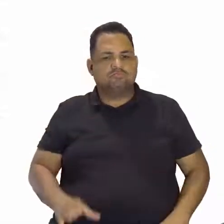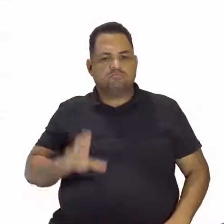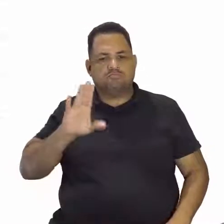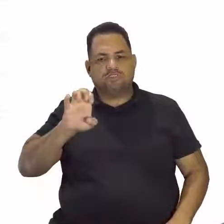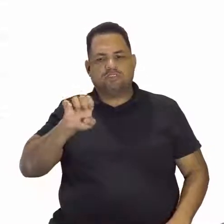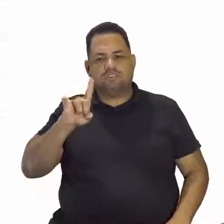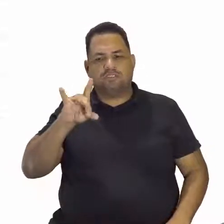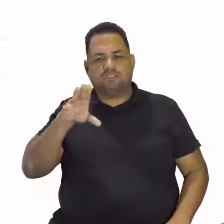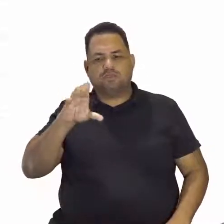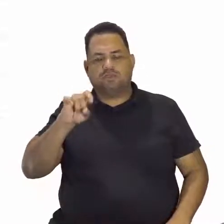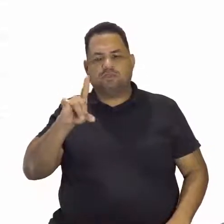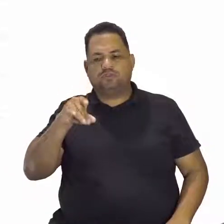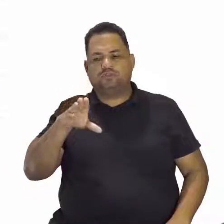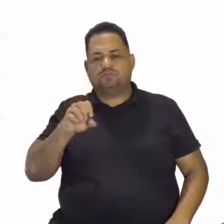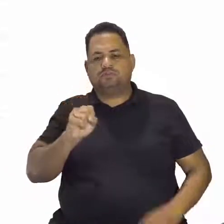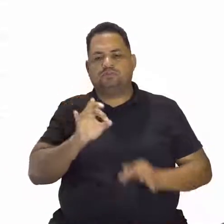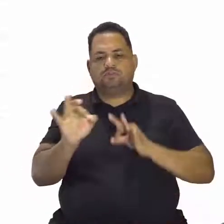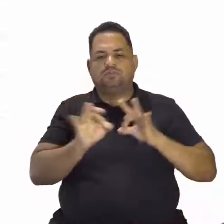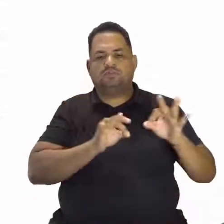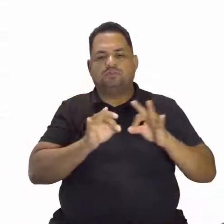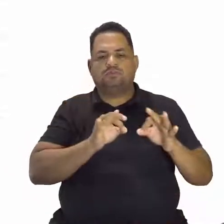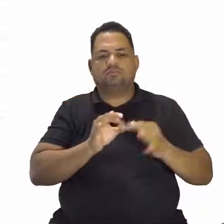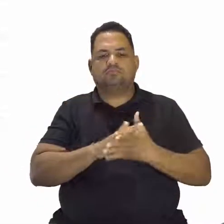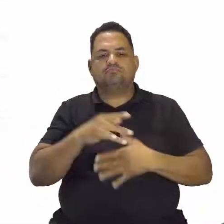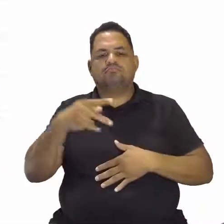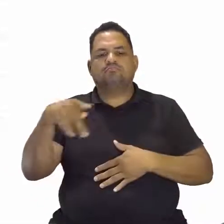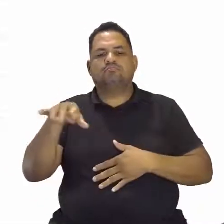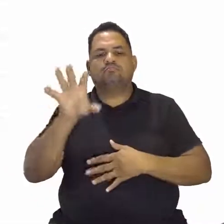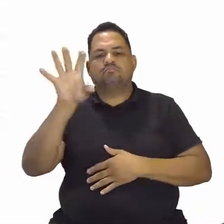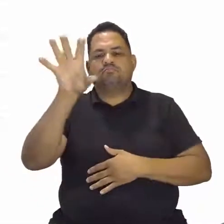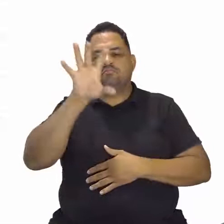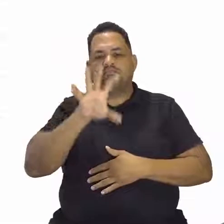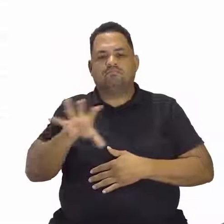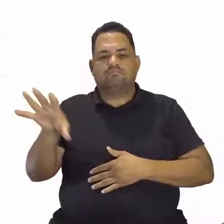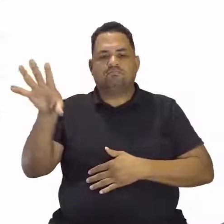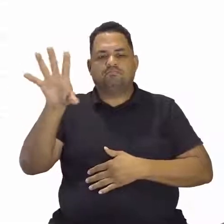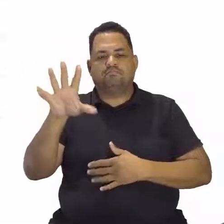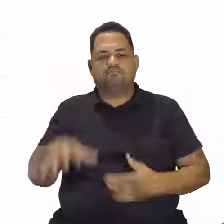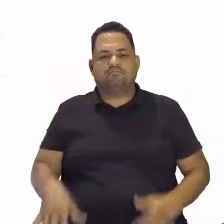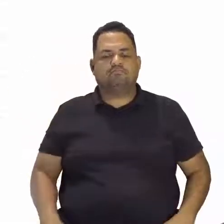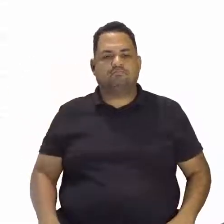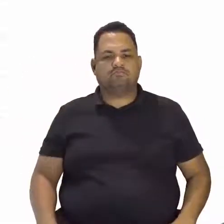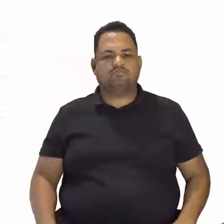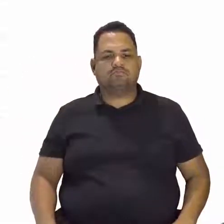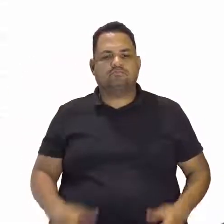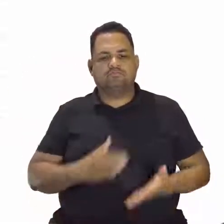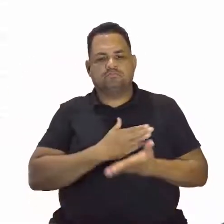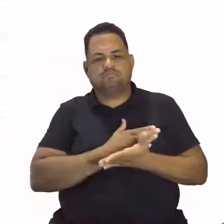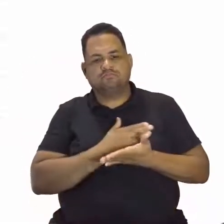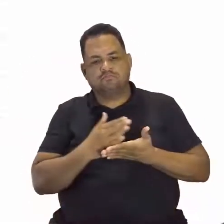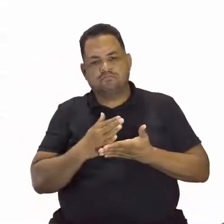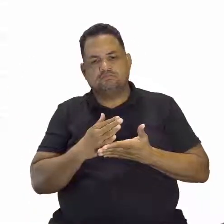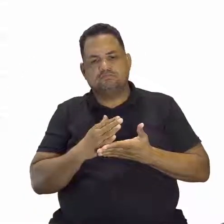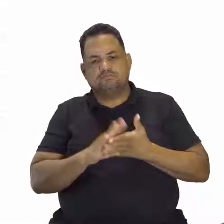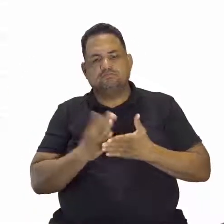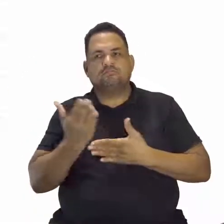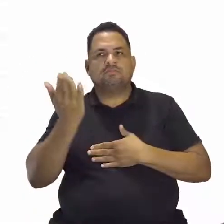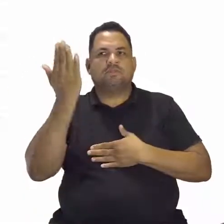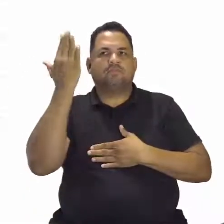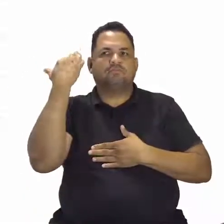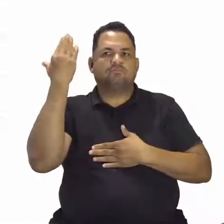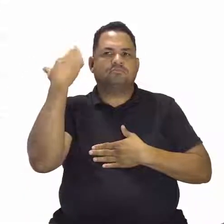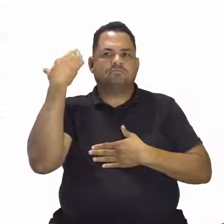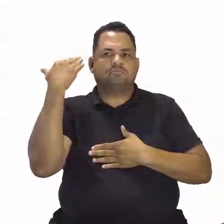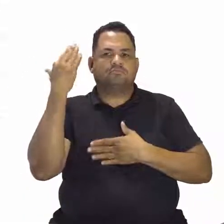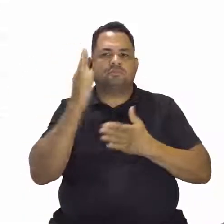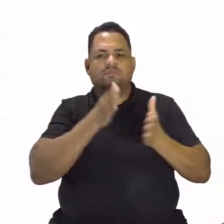estereótipos formulados para essa região, que esses estereótipos começaram lá atrás, né? Desde a